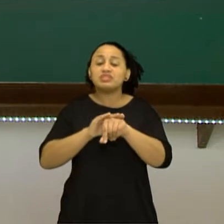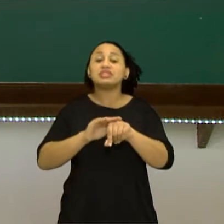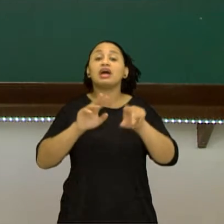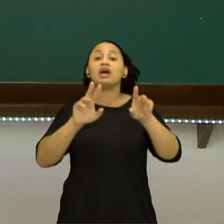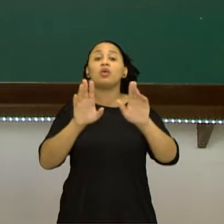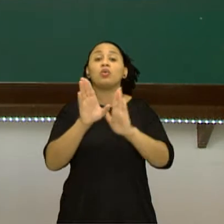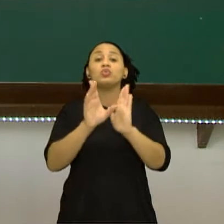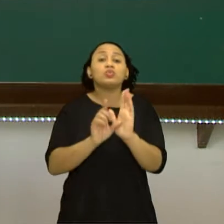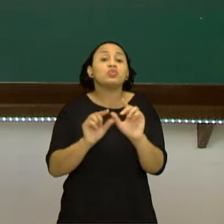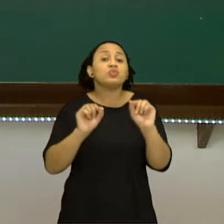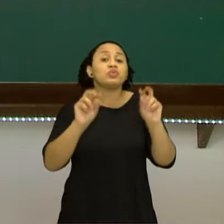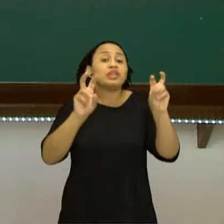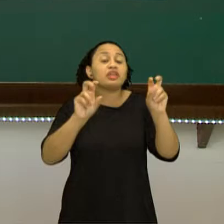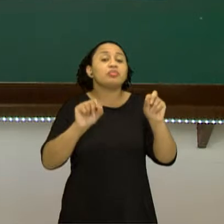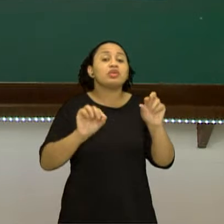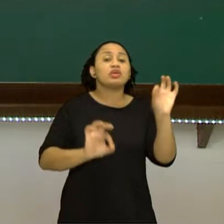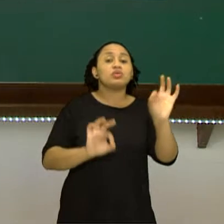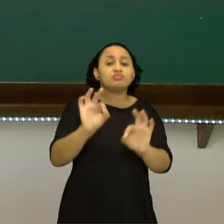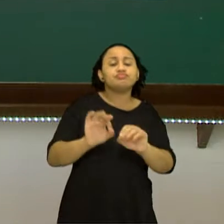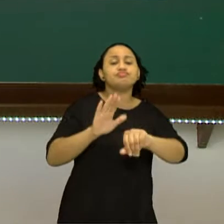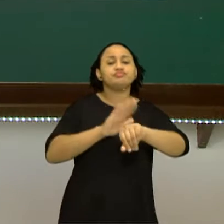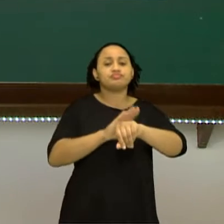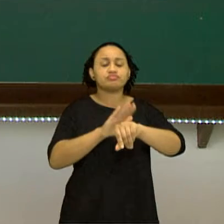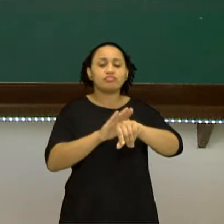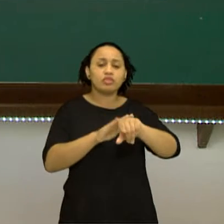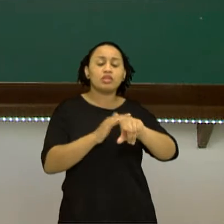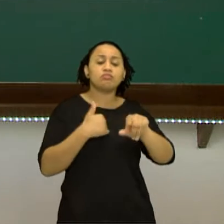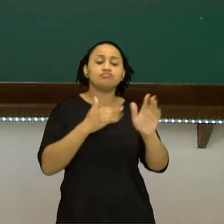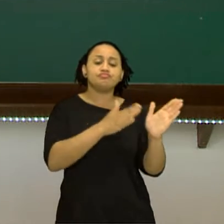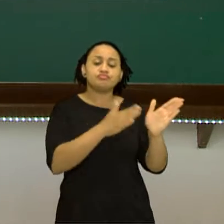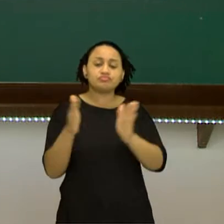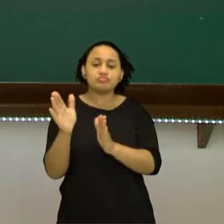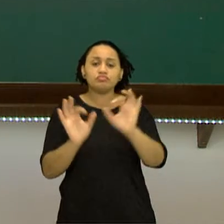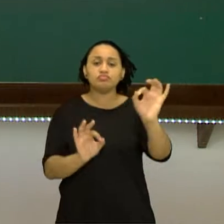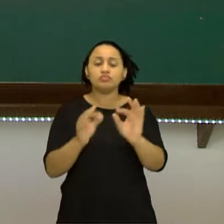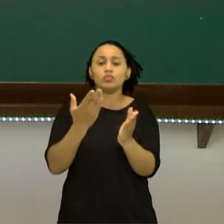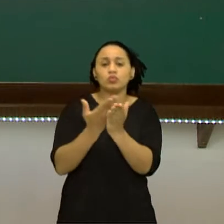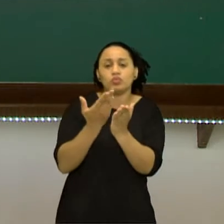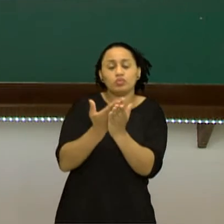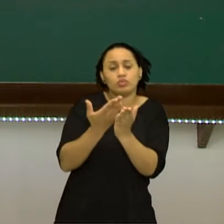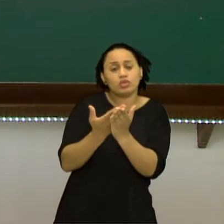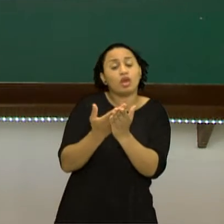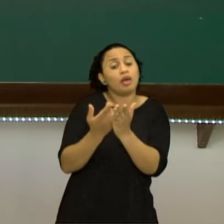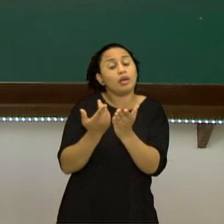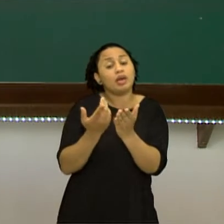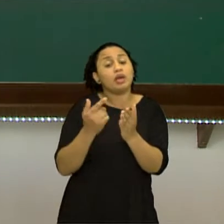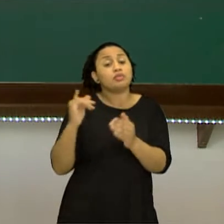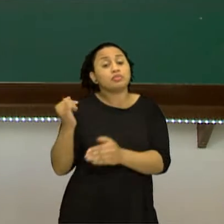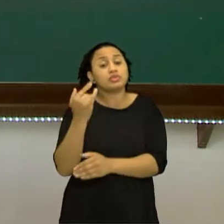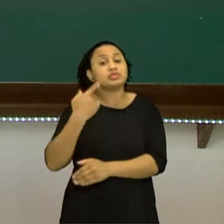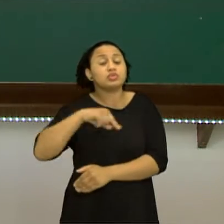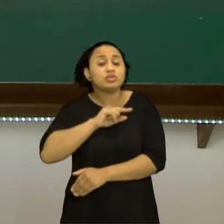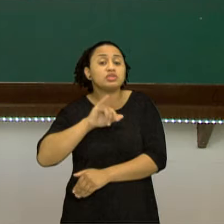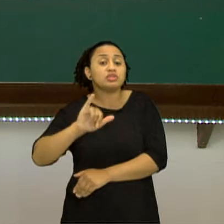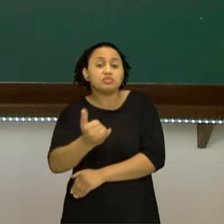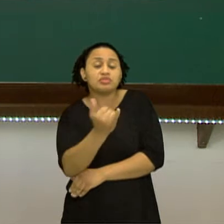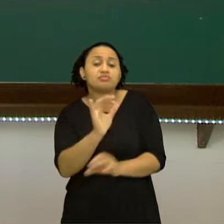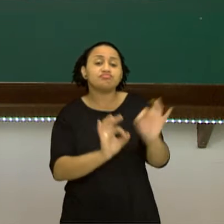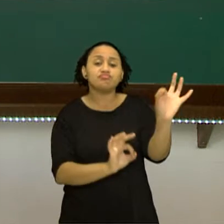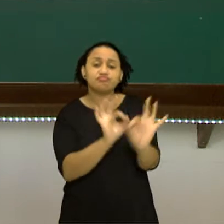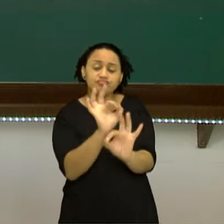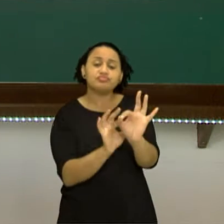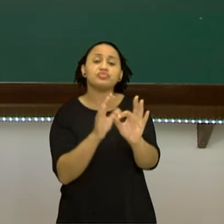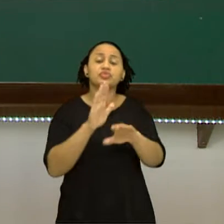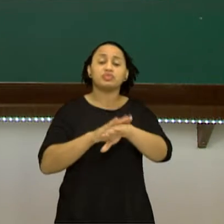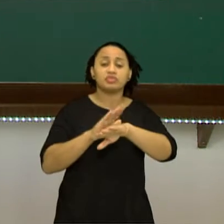do tempo, rotinas de estudo, sobre gestão do tempo, a importância da gente gerir o tempo, otimizar